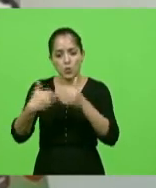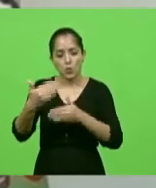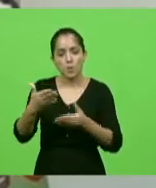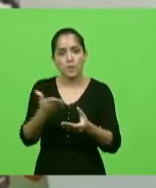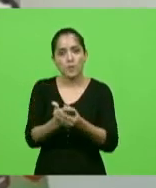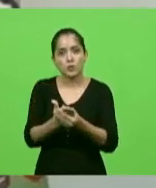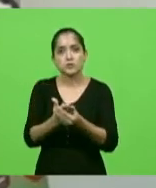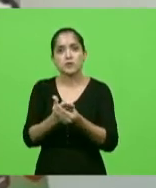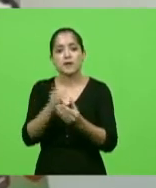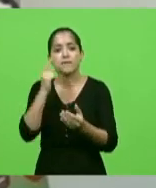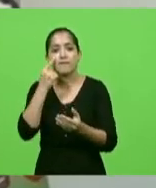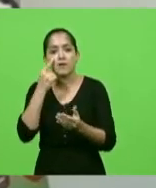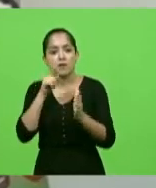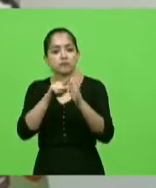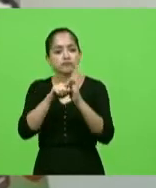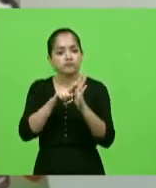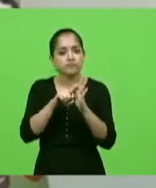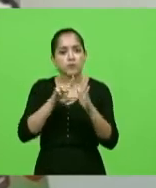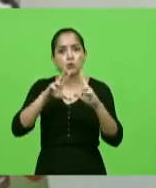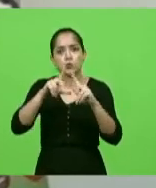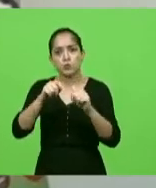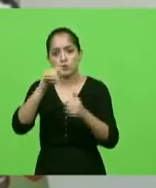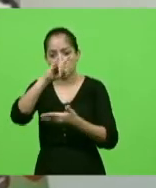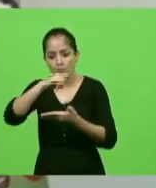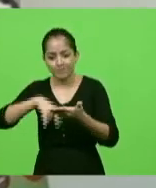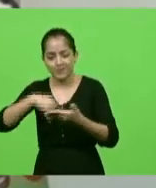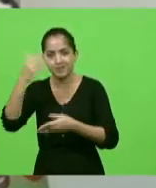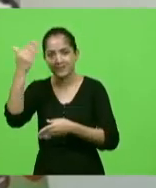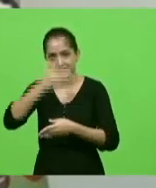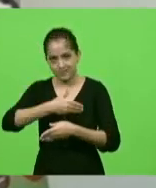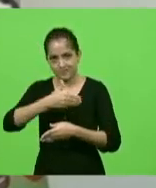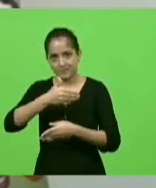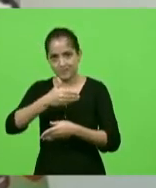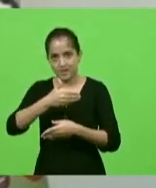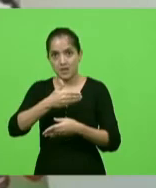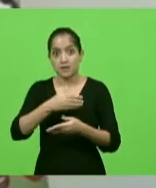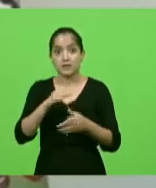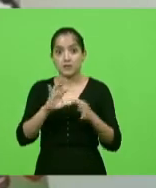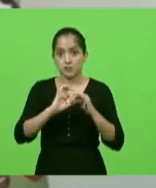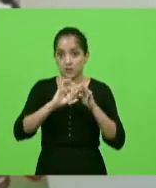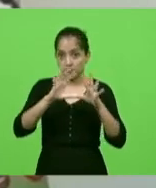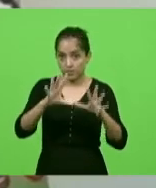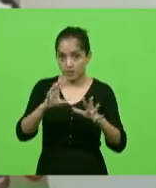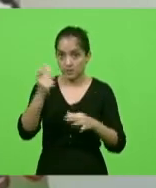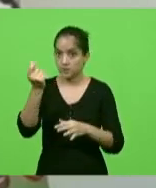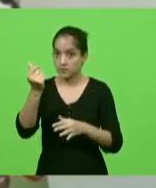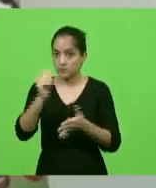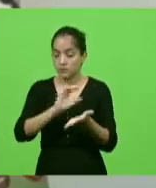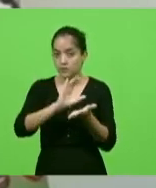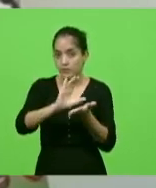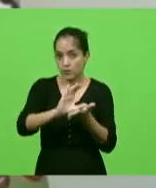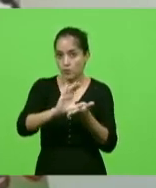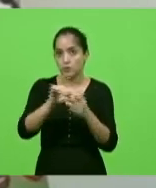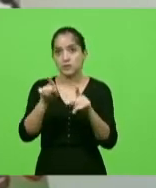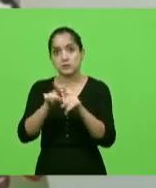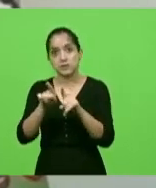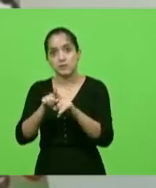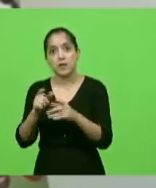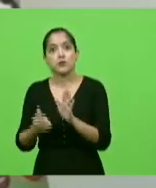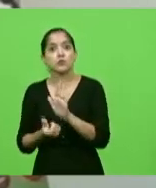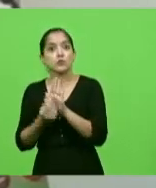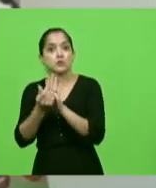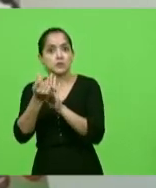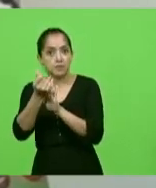pois nela é que significa toda a documentação comprobatória desde a autorização da reserva de valores na dotação